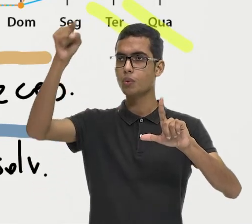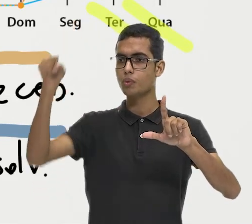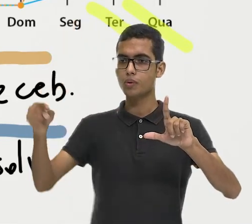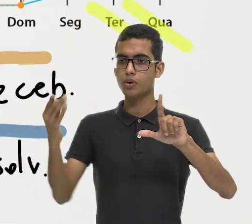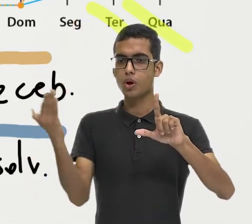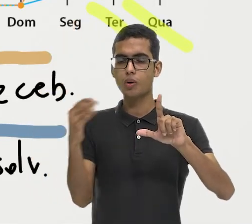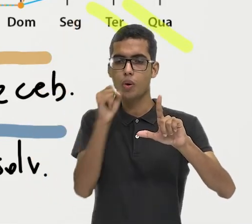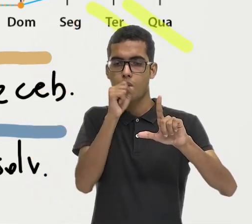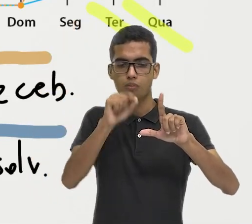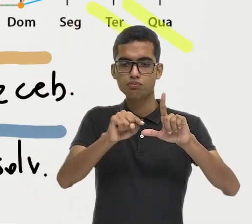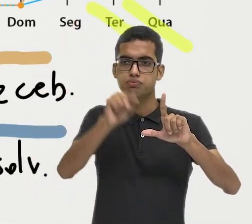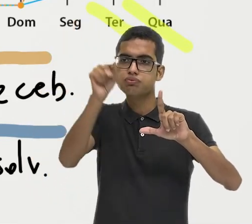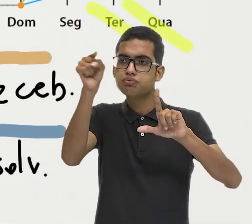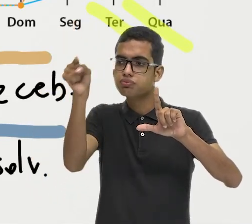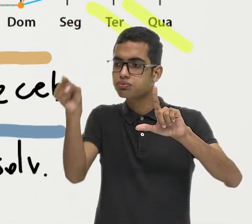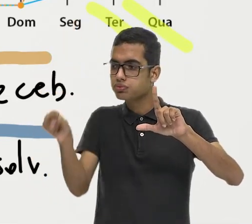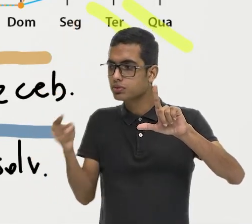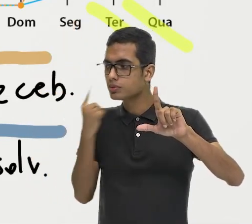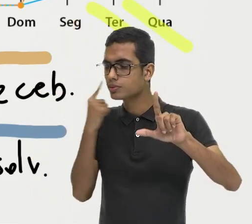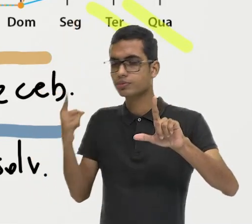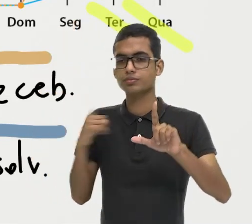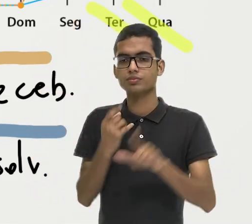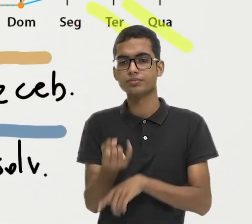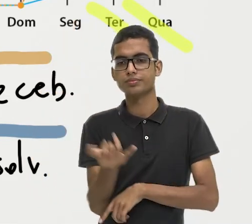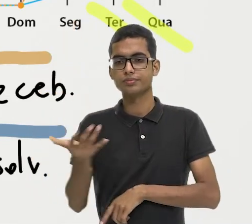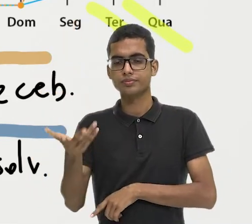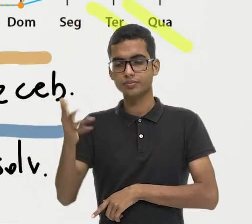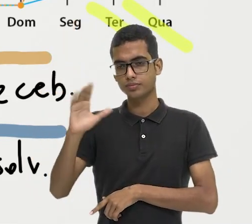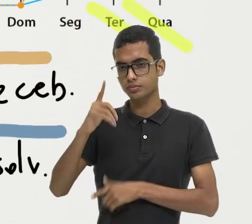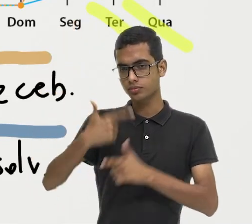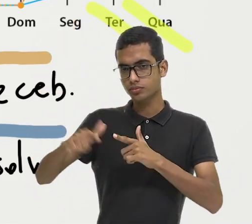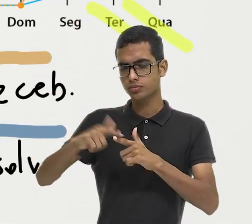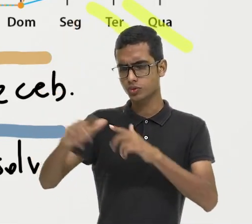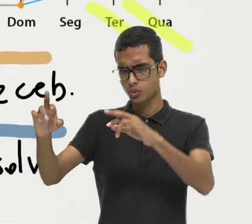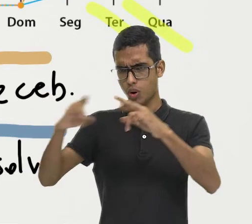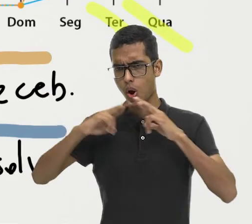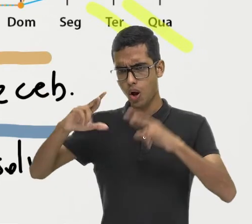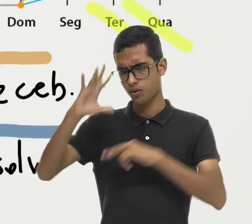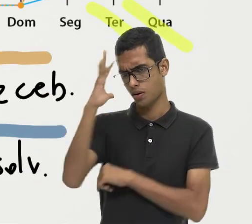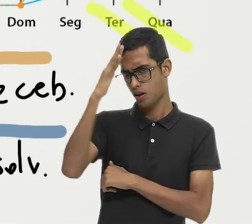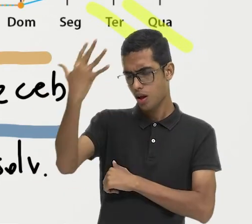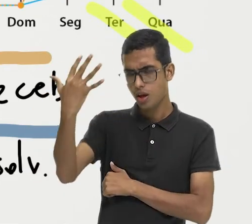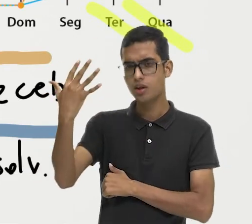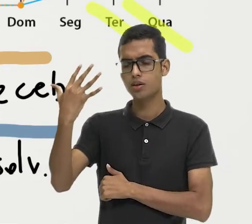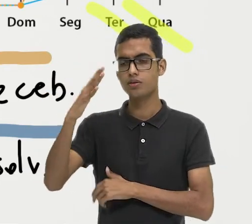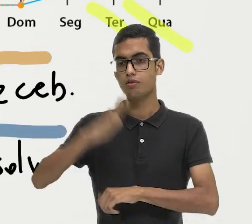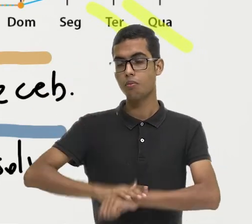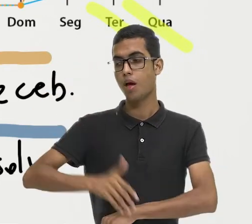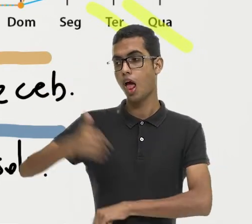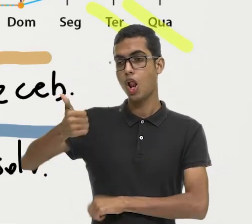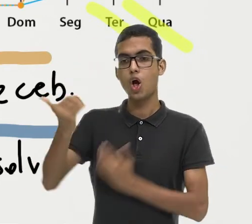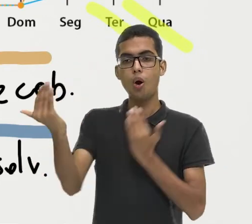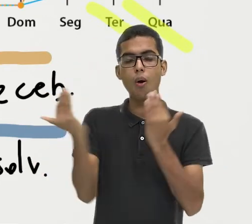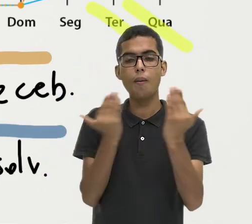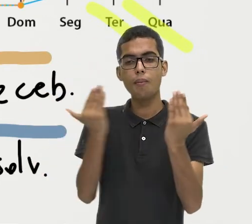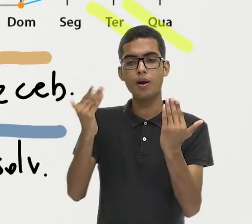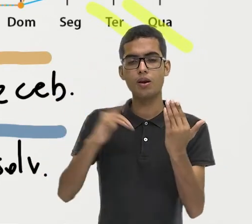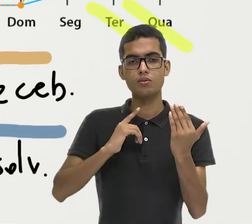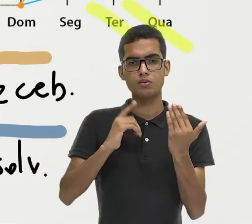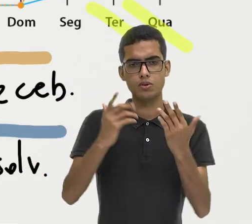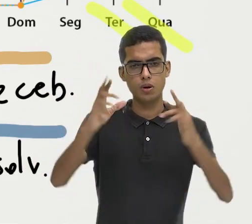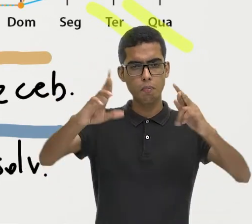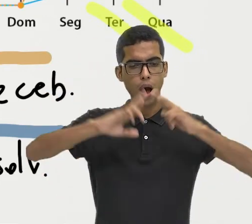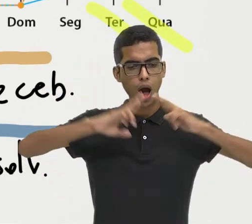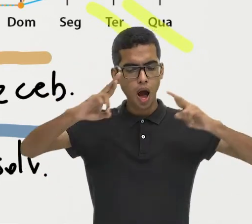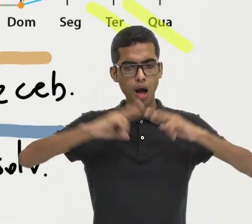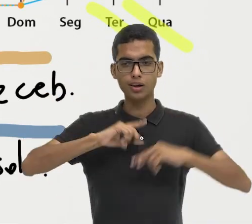foi maior do que a quantidade de reclamações recebidas nesse período, nesses 2 dias.